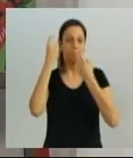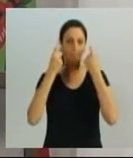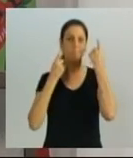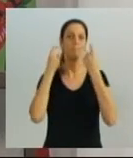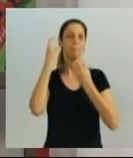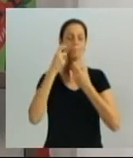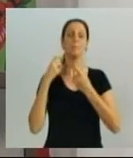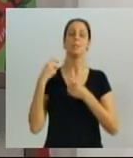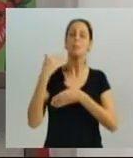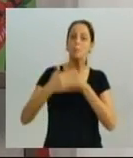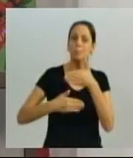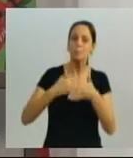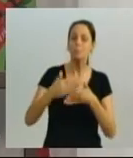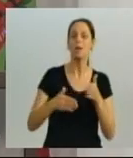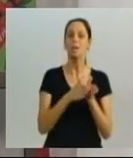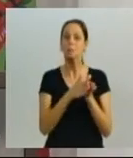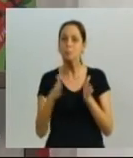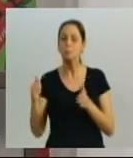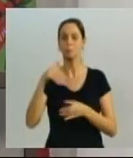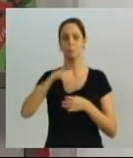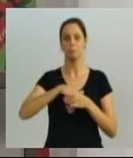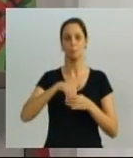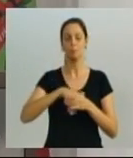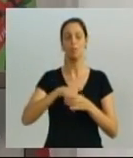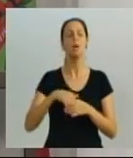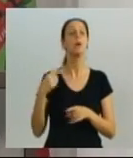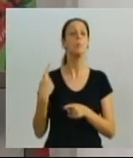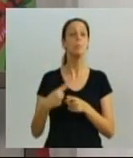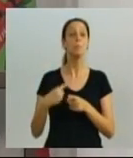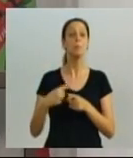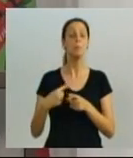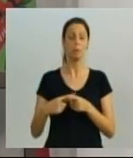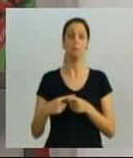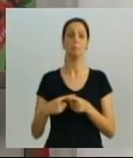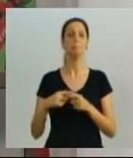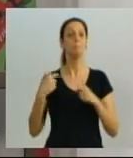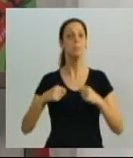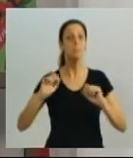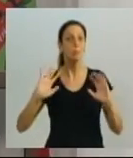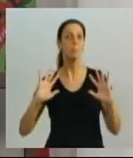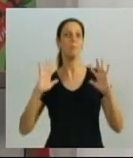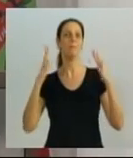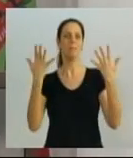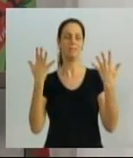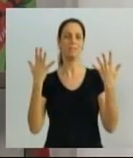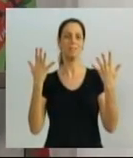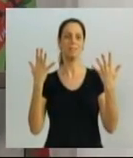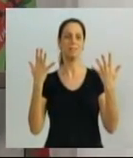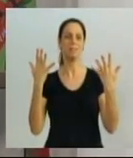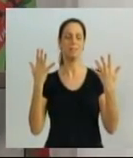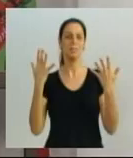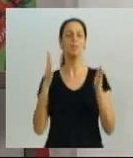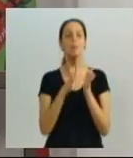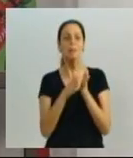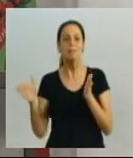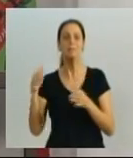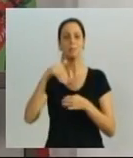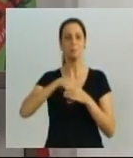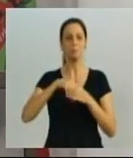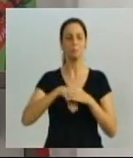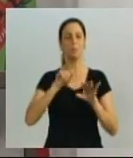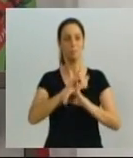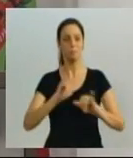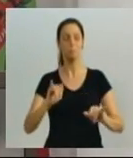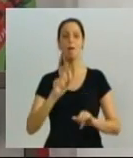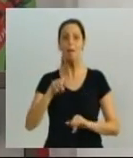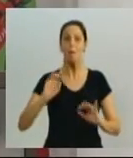o processo eleitoral, porque o processo eleitoral tem que ser uma festa. O processo eleitoral é uma festa. É